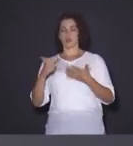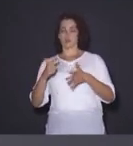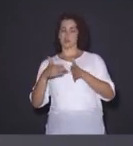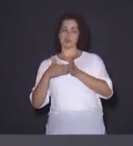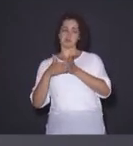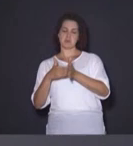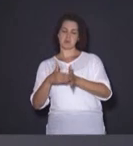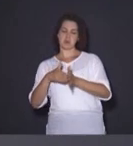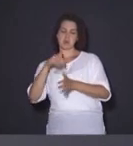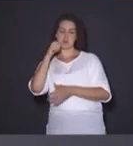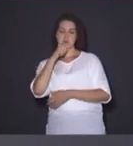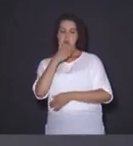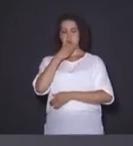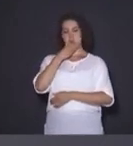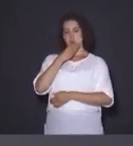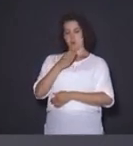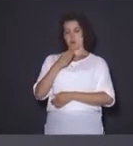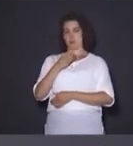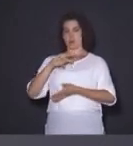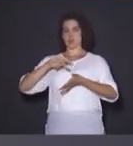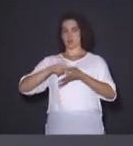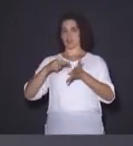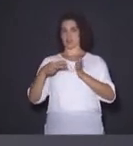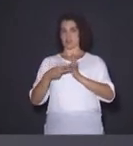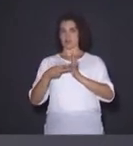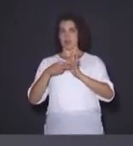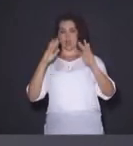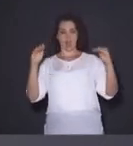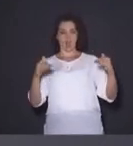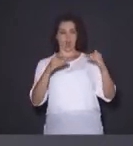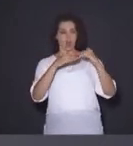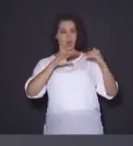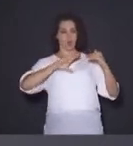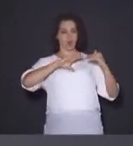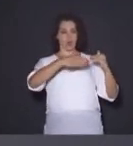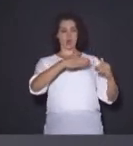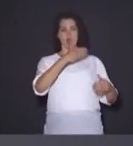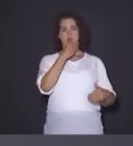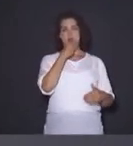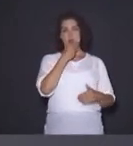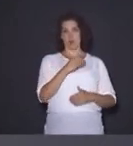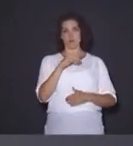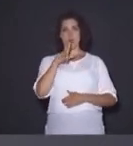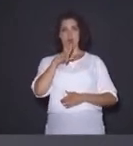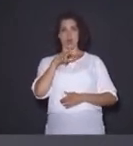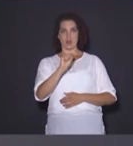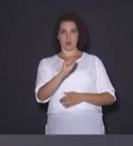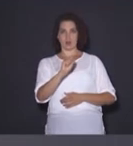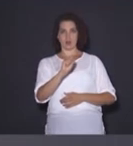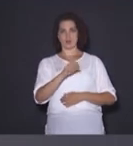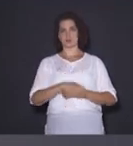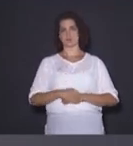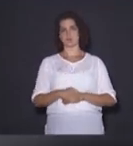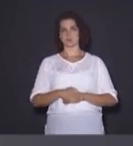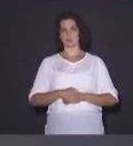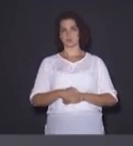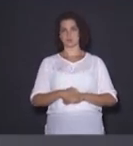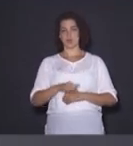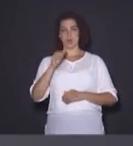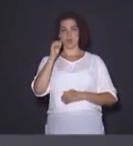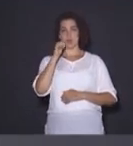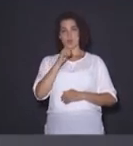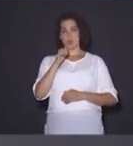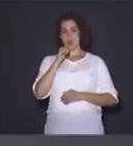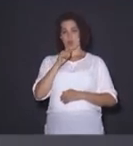macho mulher que apresenta qualidades e coragem de homem lésbica mulheres macho mulher-objeto